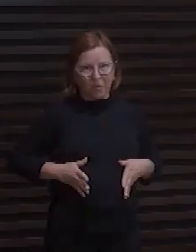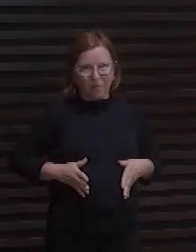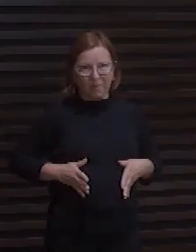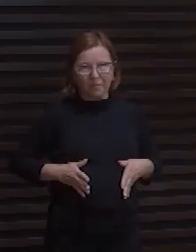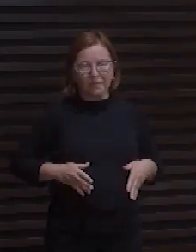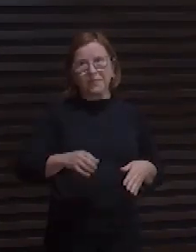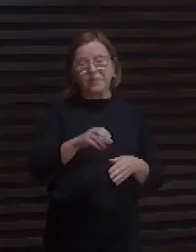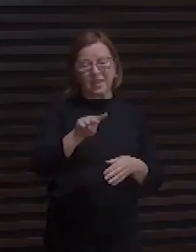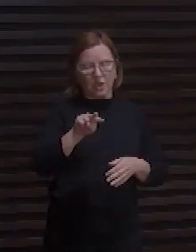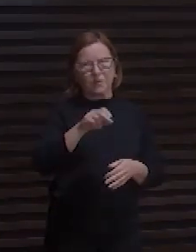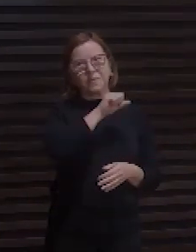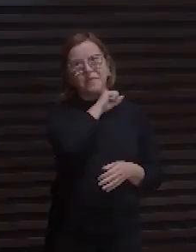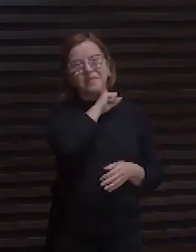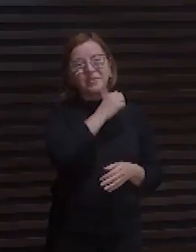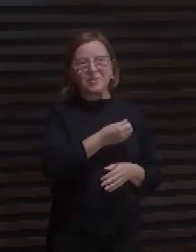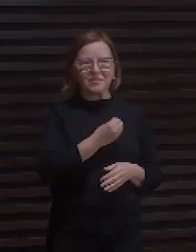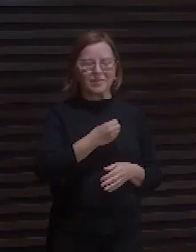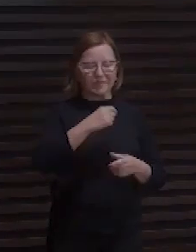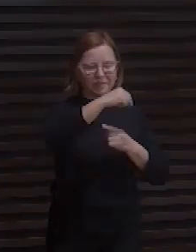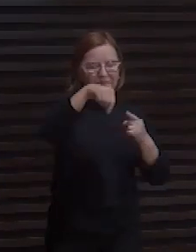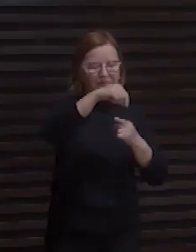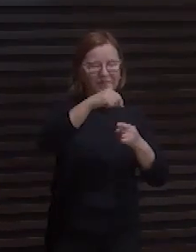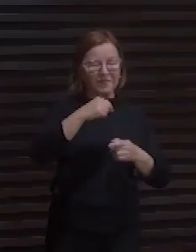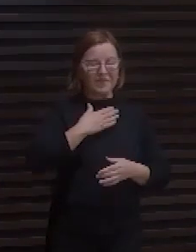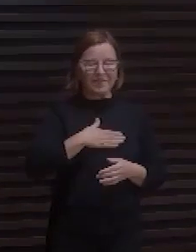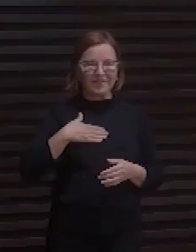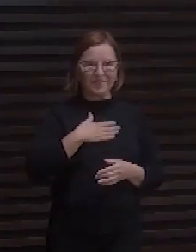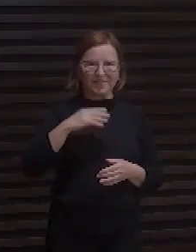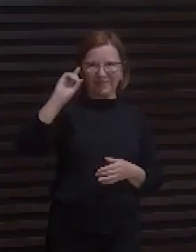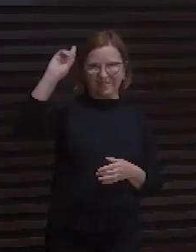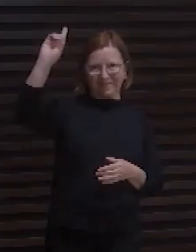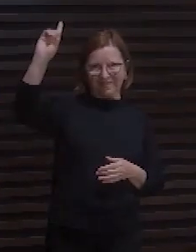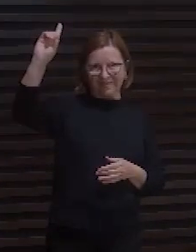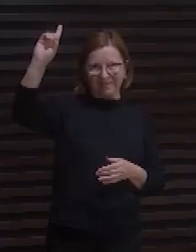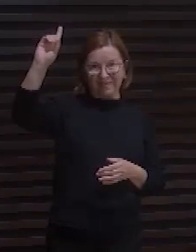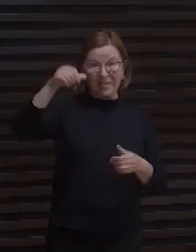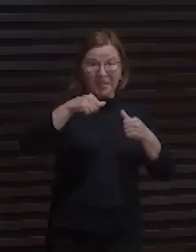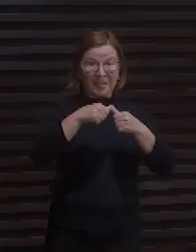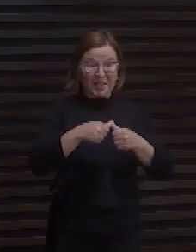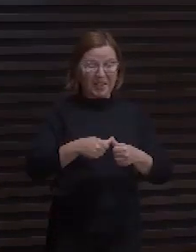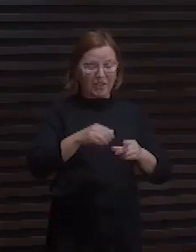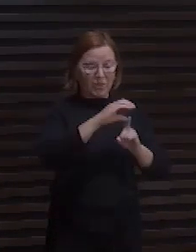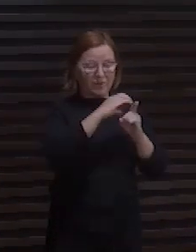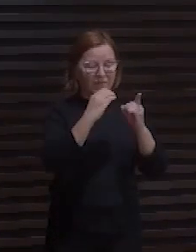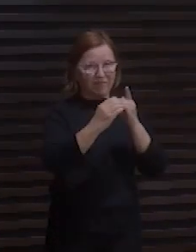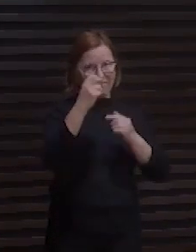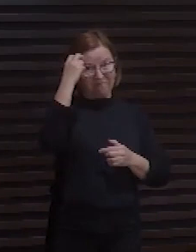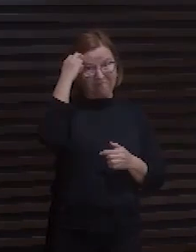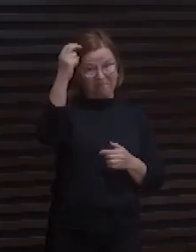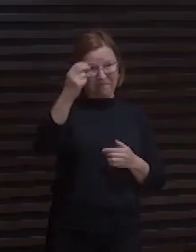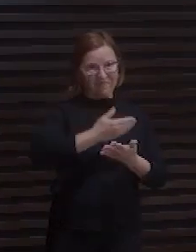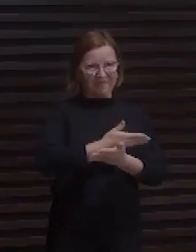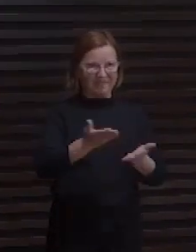como sacrifício vivo, santo e agradável a Deus. Este é o culto racional